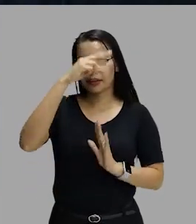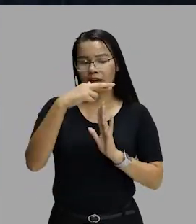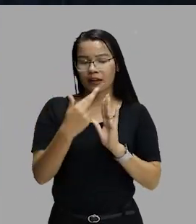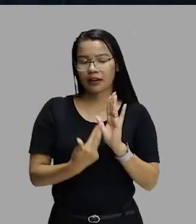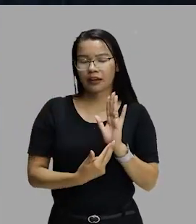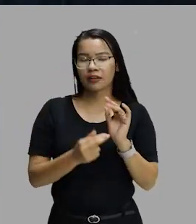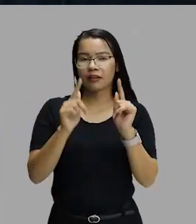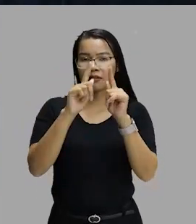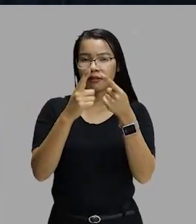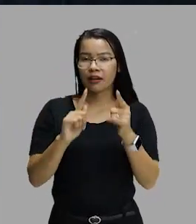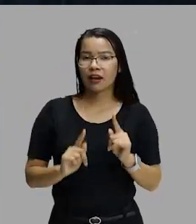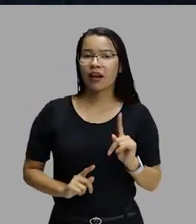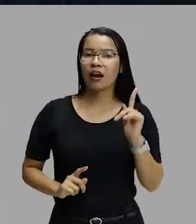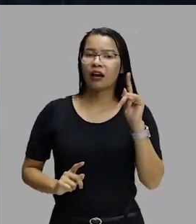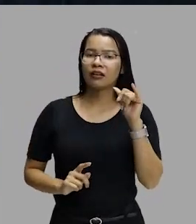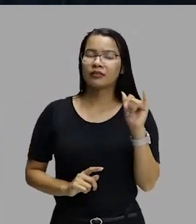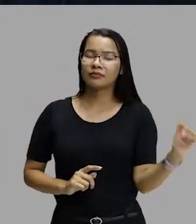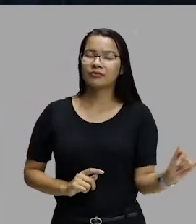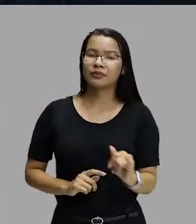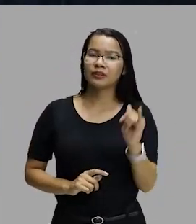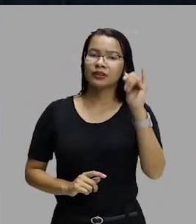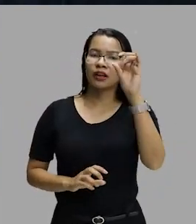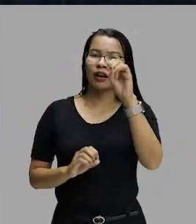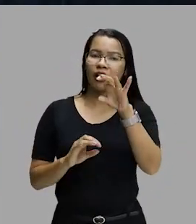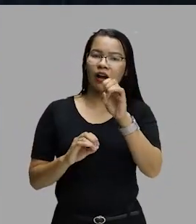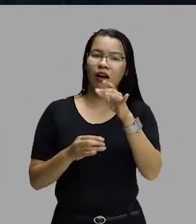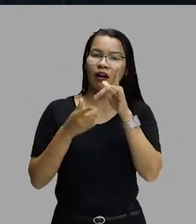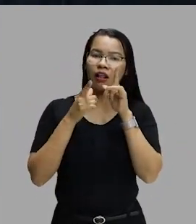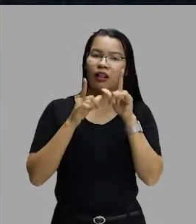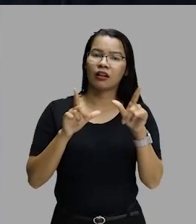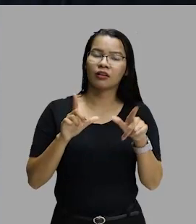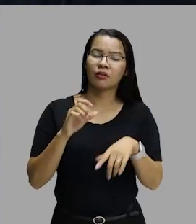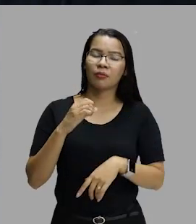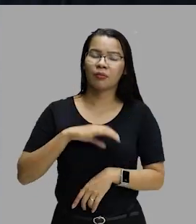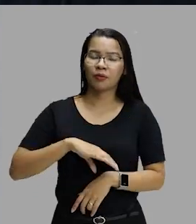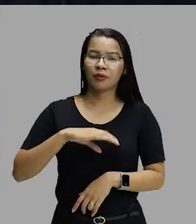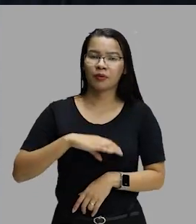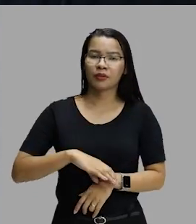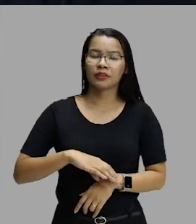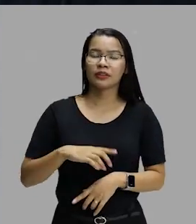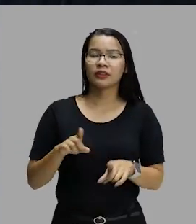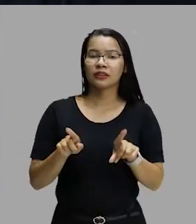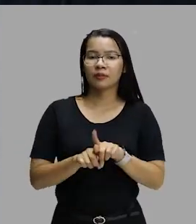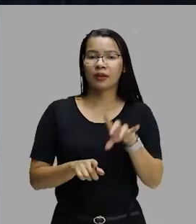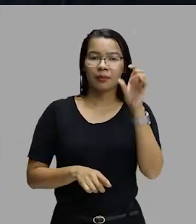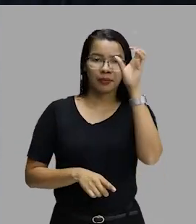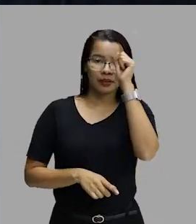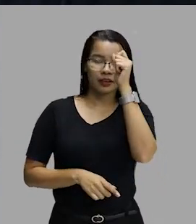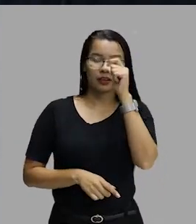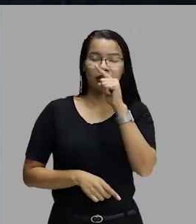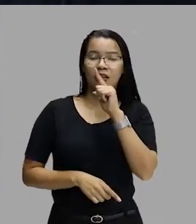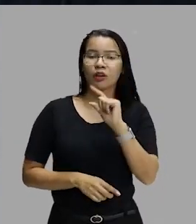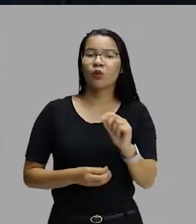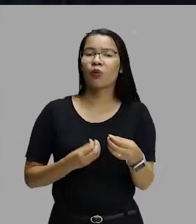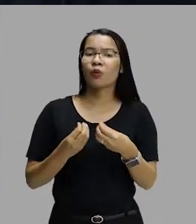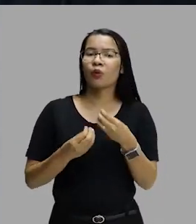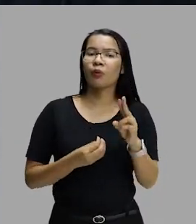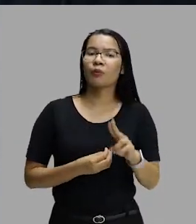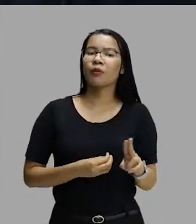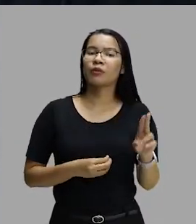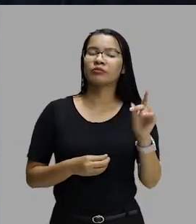muito importante as aulas de língua portuguesa em todo o tempo, aprender a língua, como usar